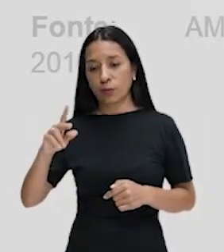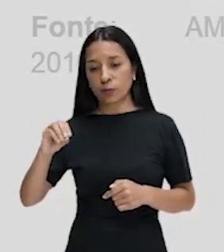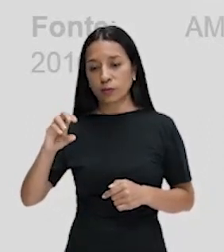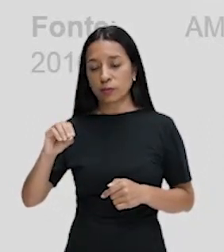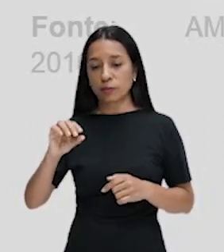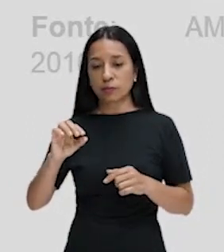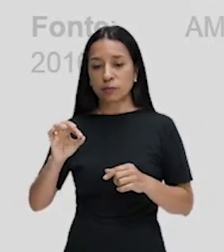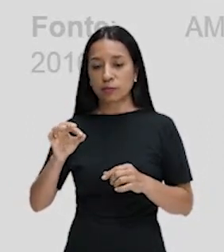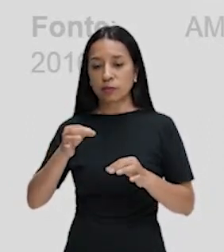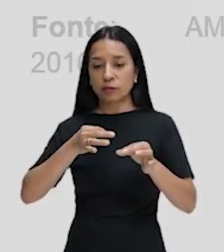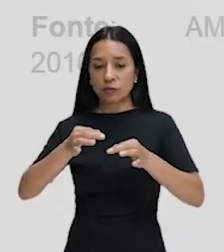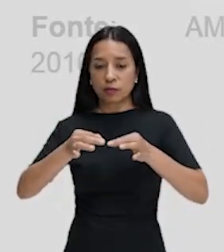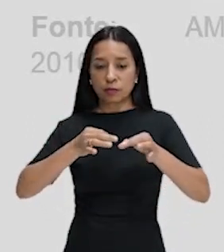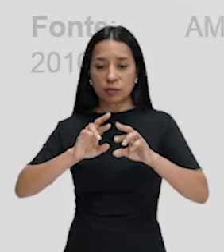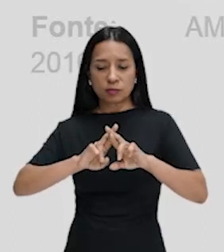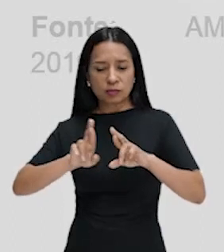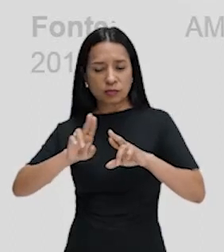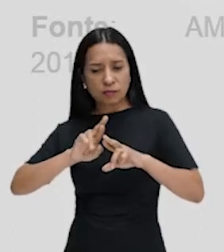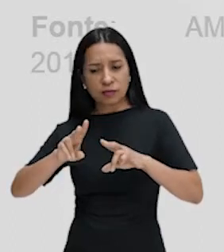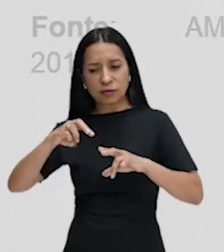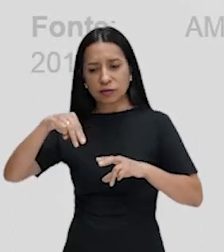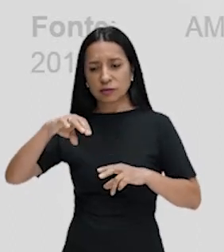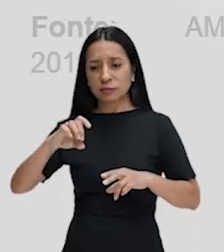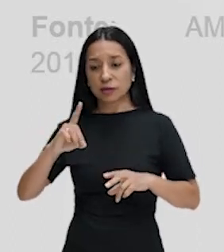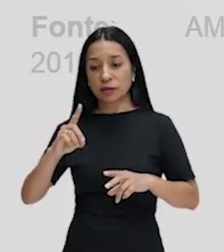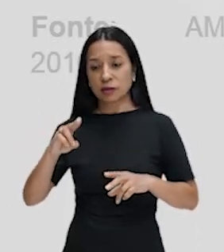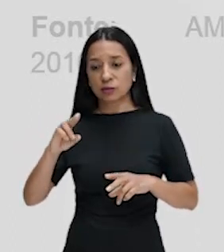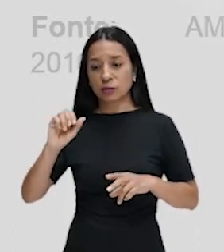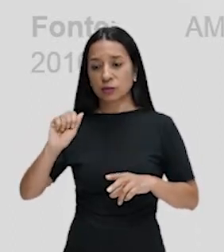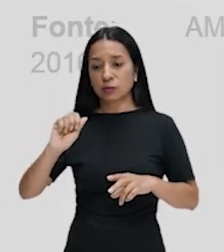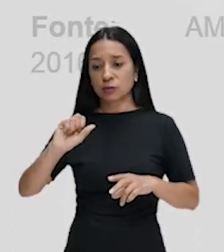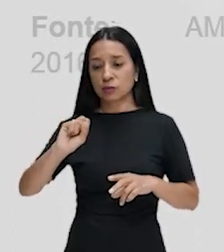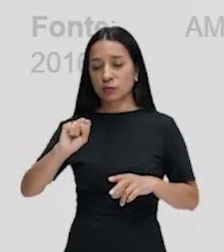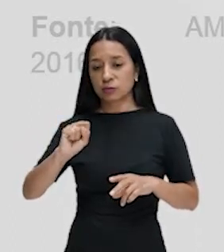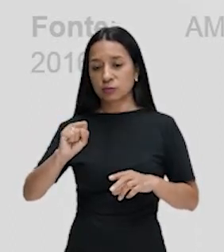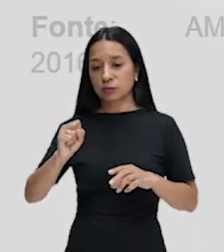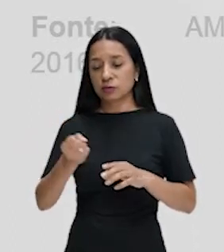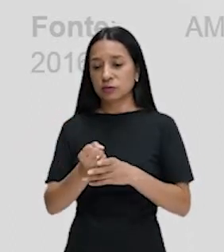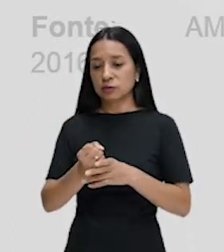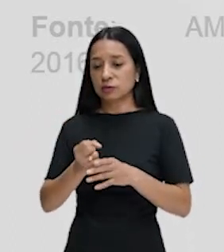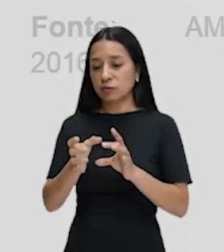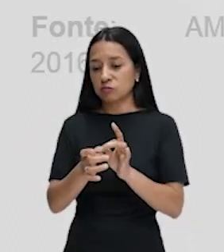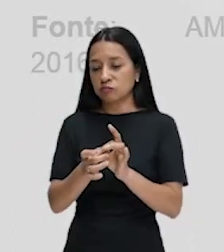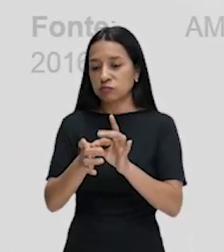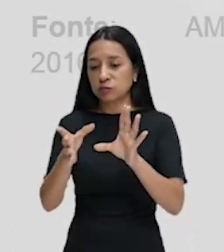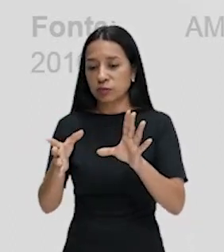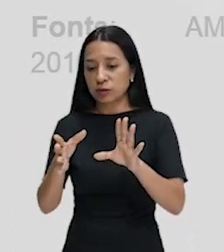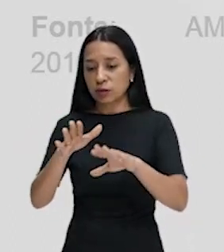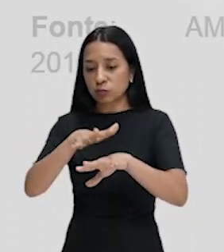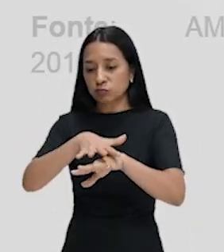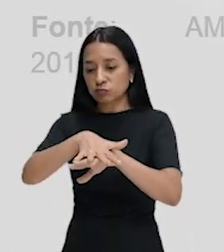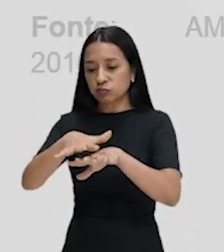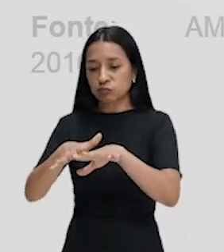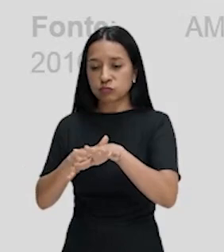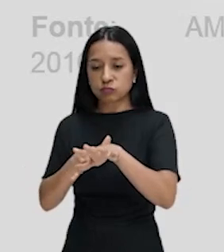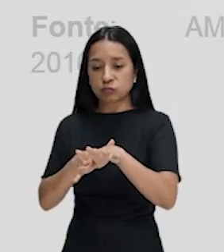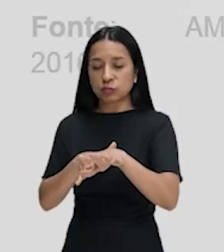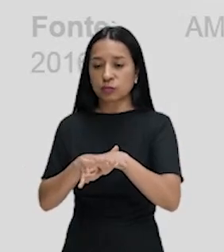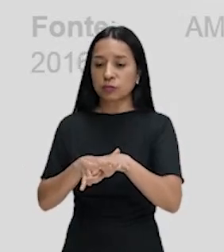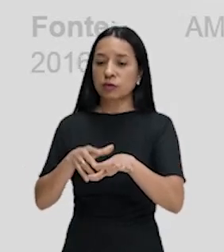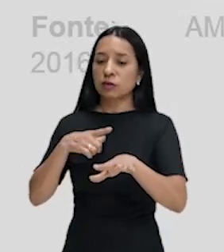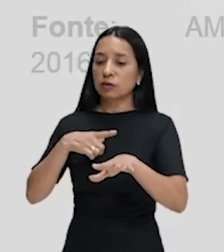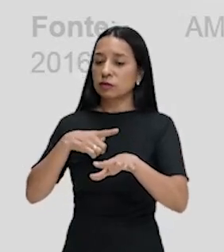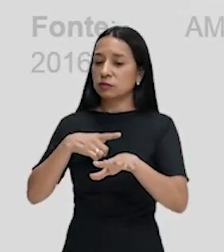várias medusas jovens, que vão se soltando do corpo do animal. Eu vou ter medusas